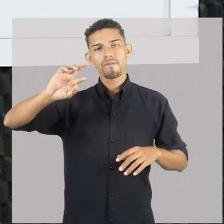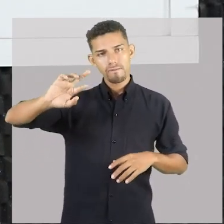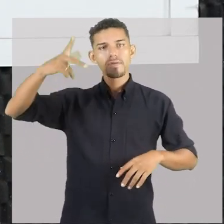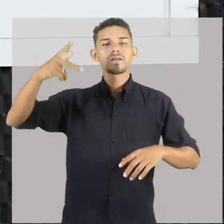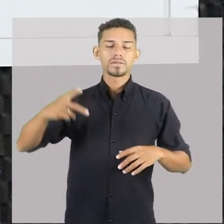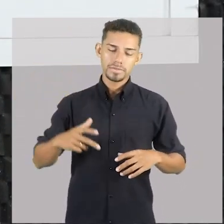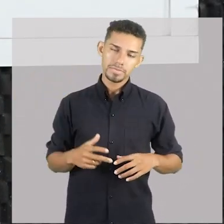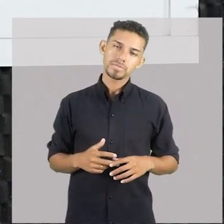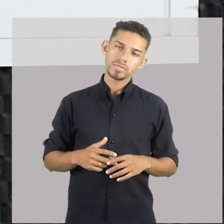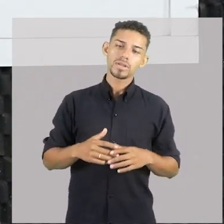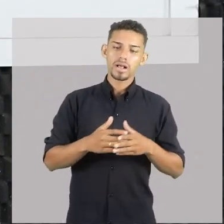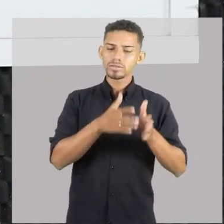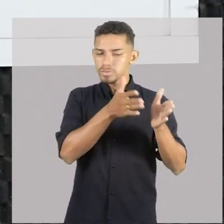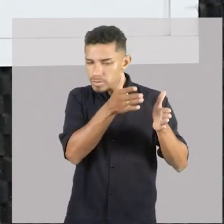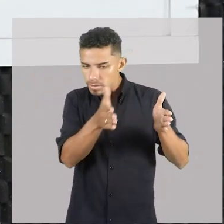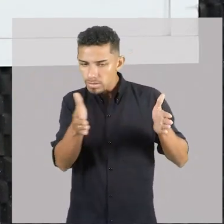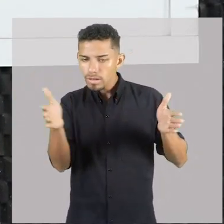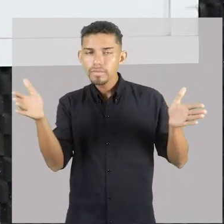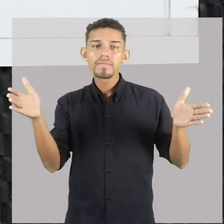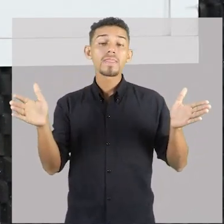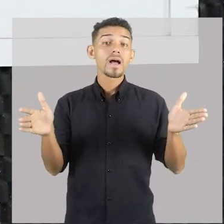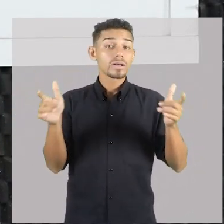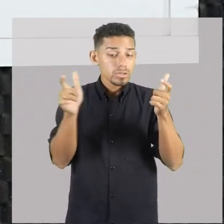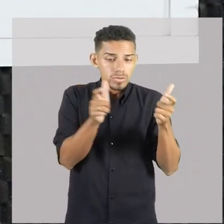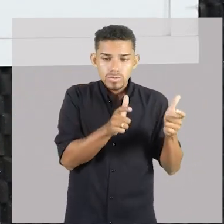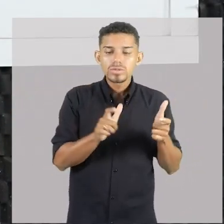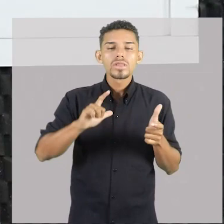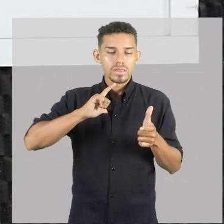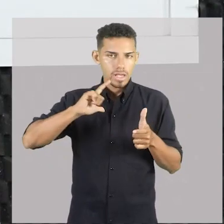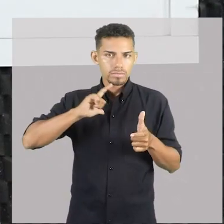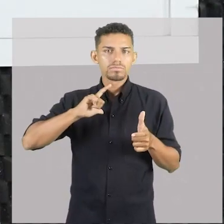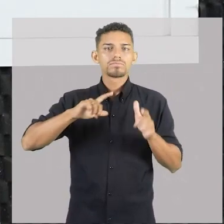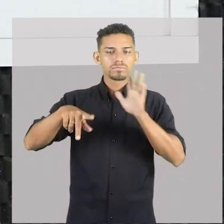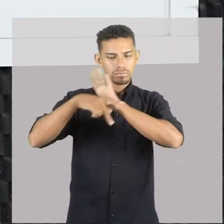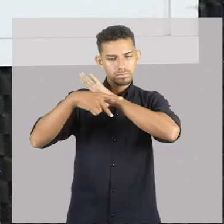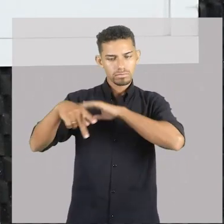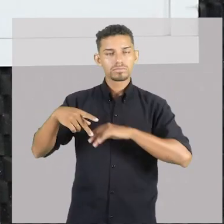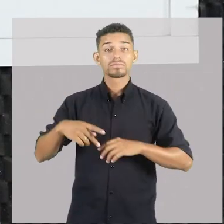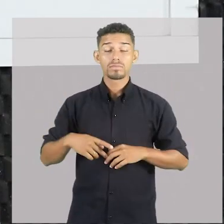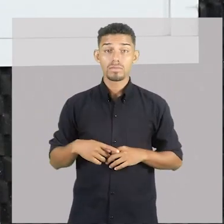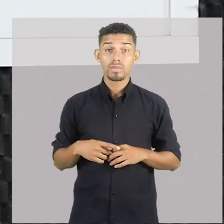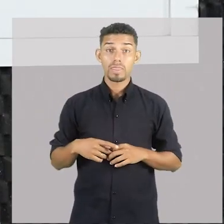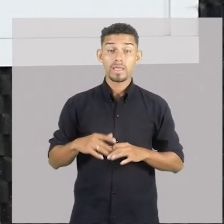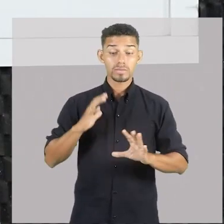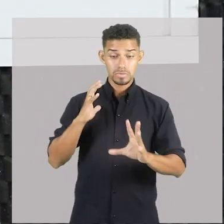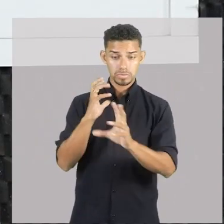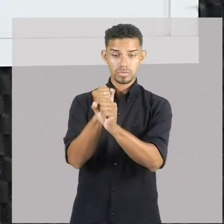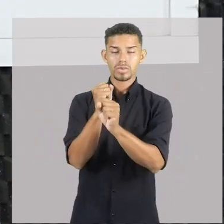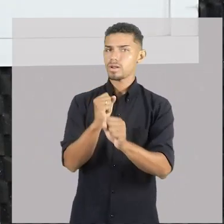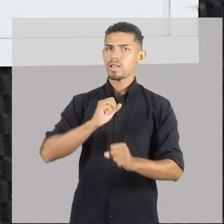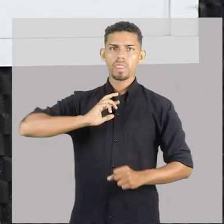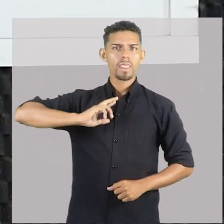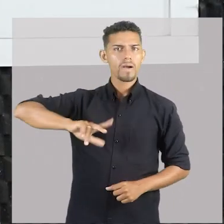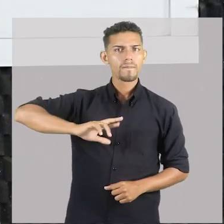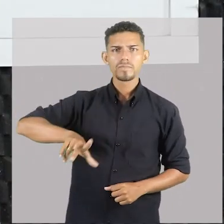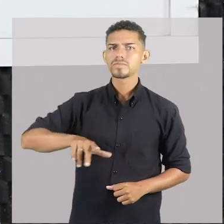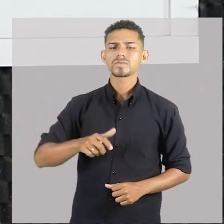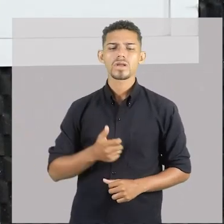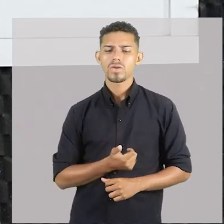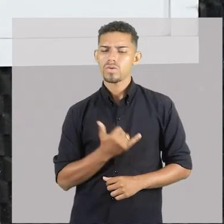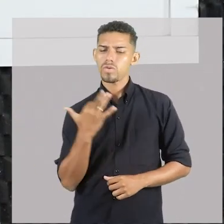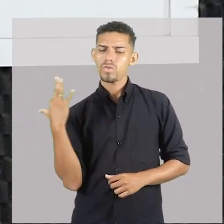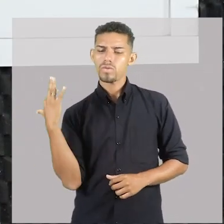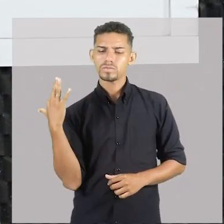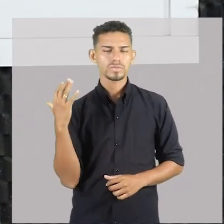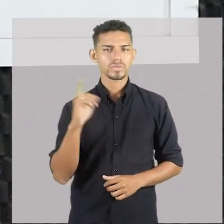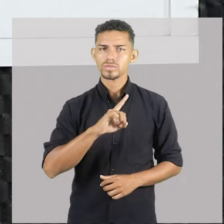E assim sucessivamente. Cada um deles tem essa carga aqui. E para esse cálculo não é a quantidade